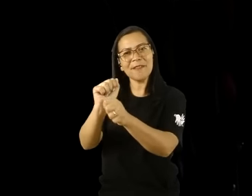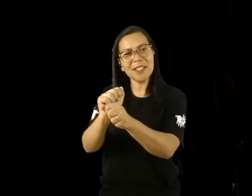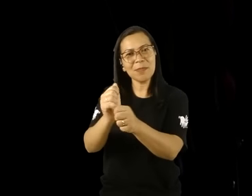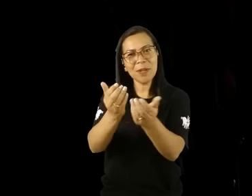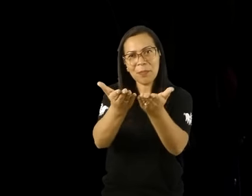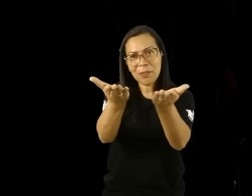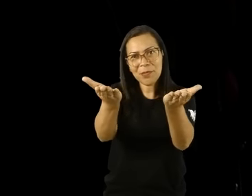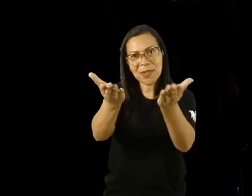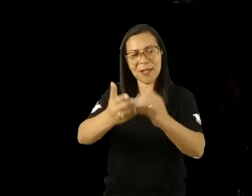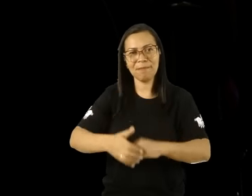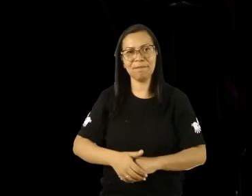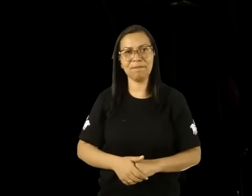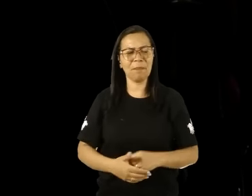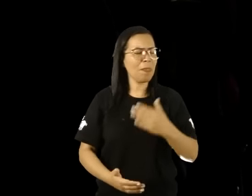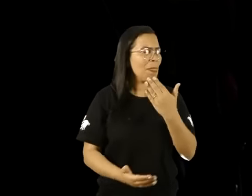Sempre.